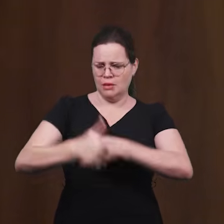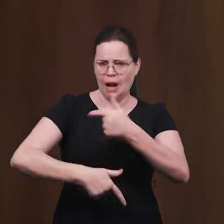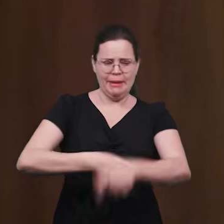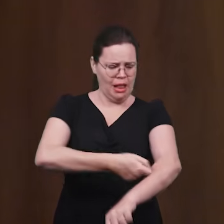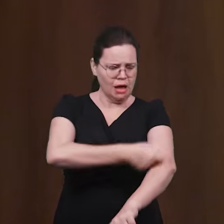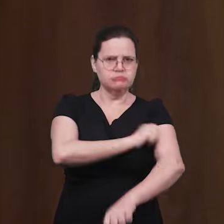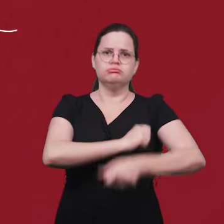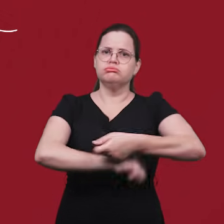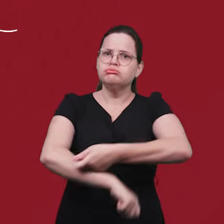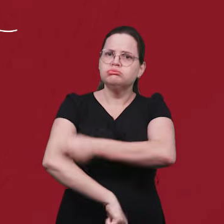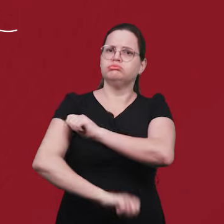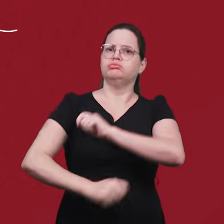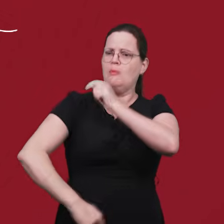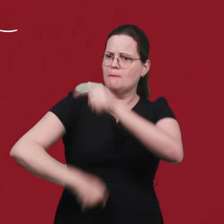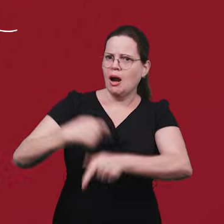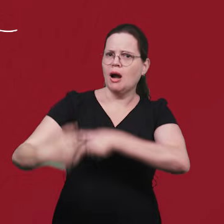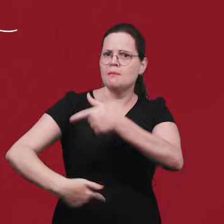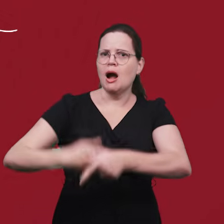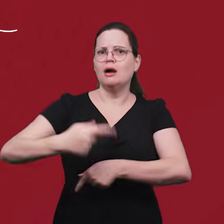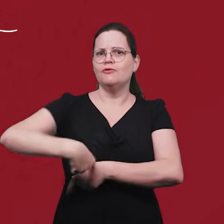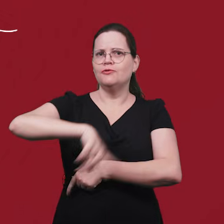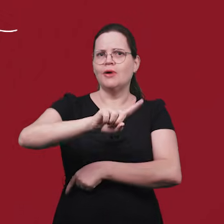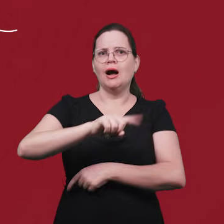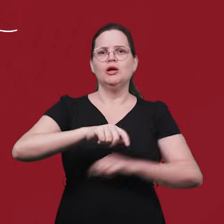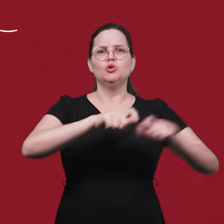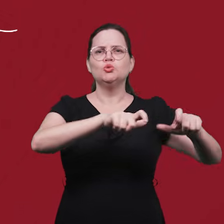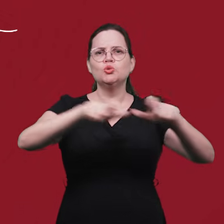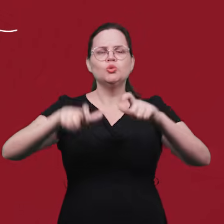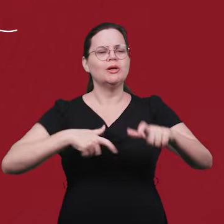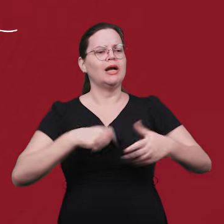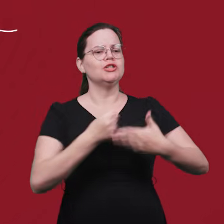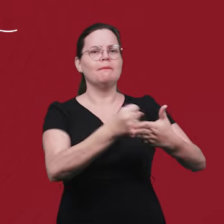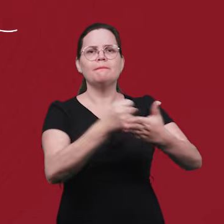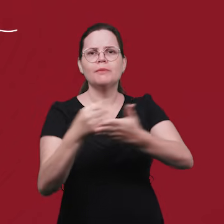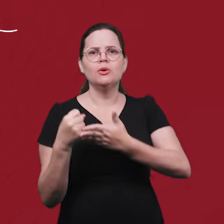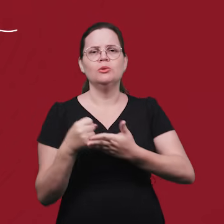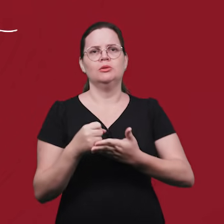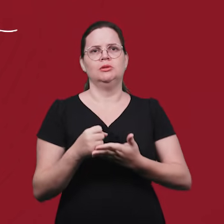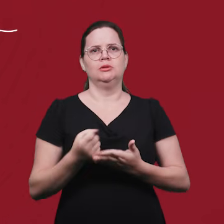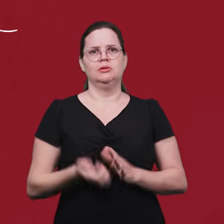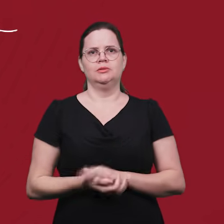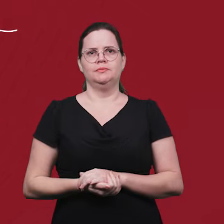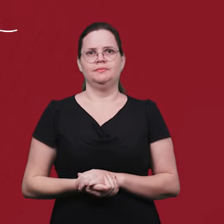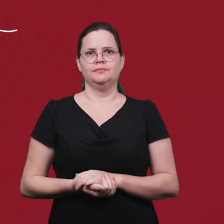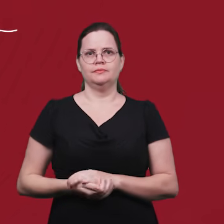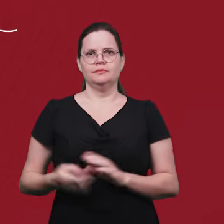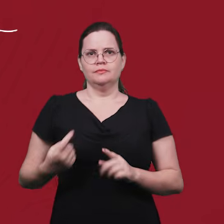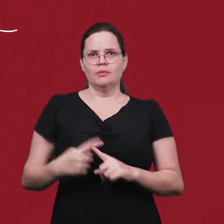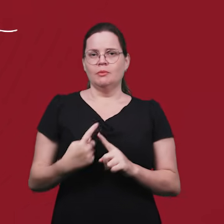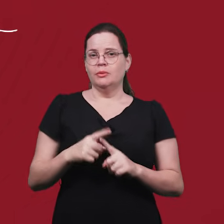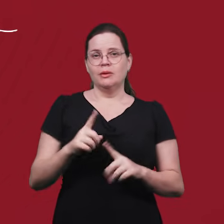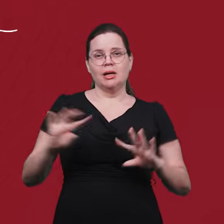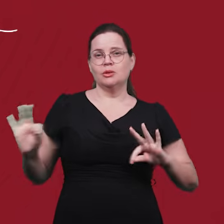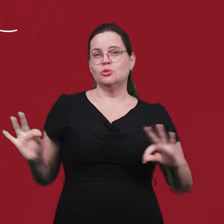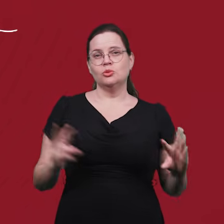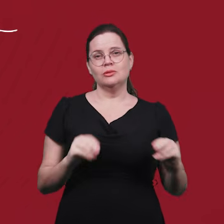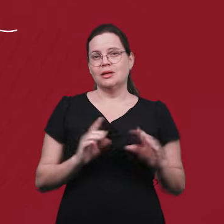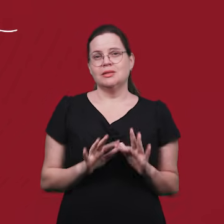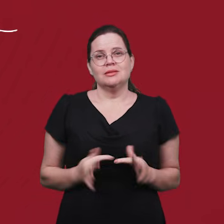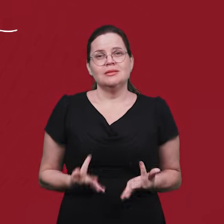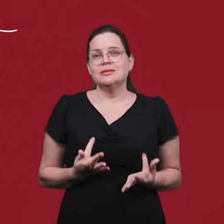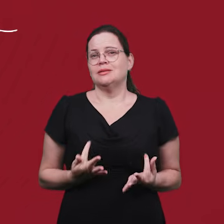obra. Então, a nossa igreja, os irmãos estão indo em centros de apoio, porque assim, são todos muito